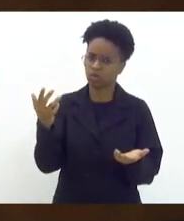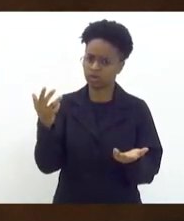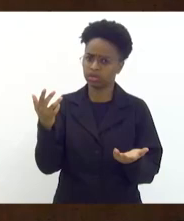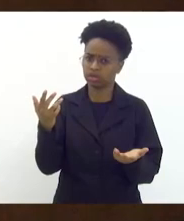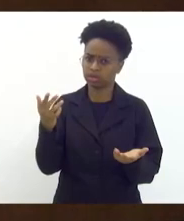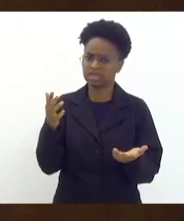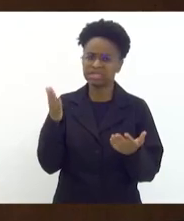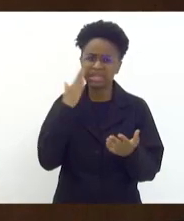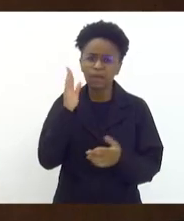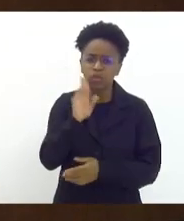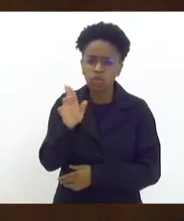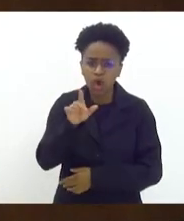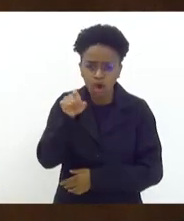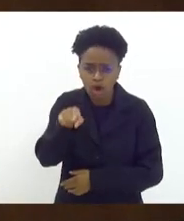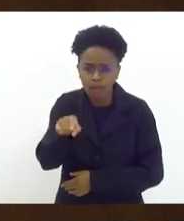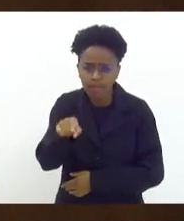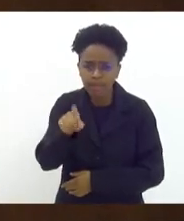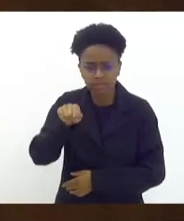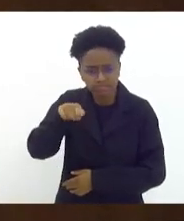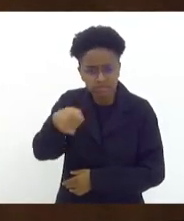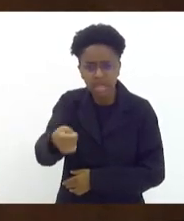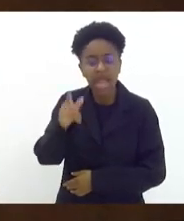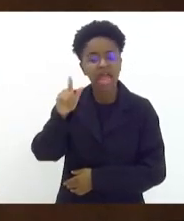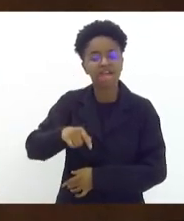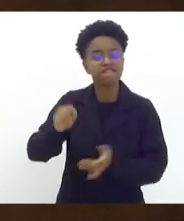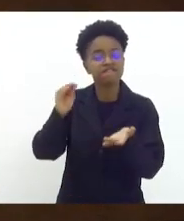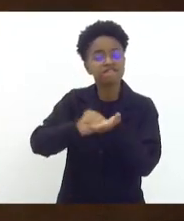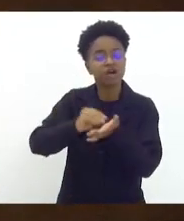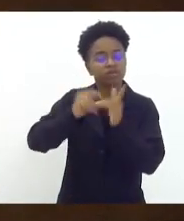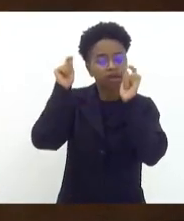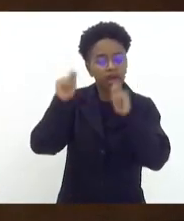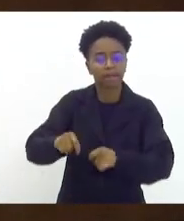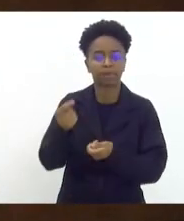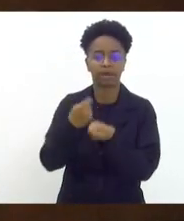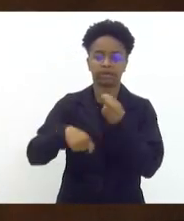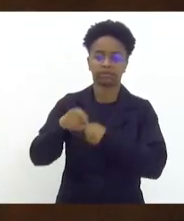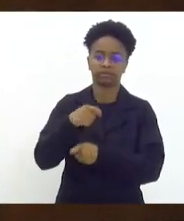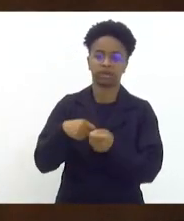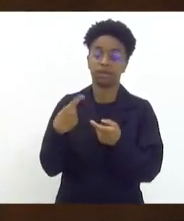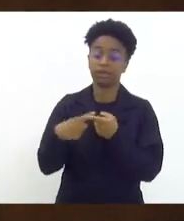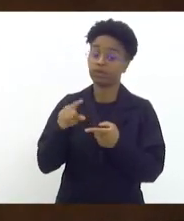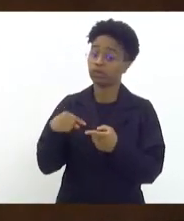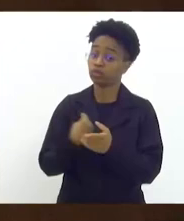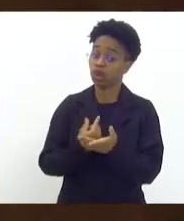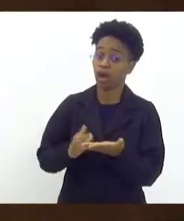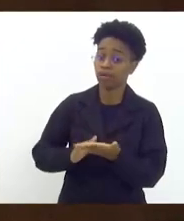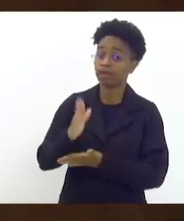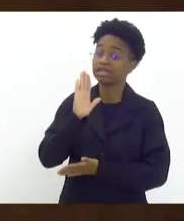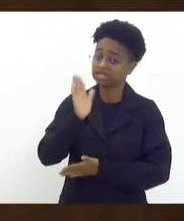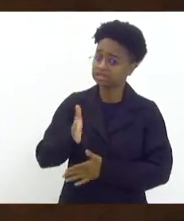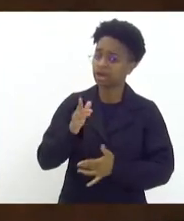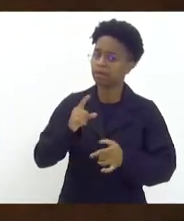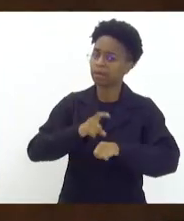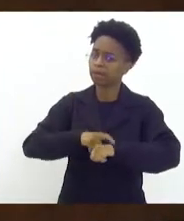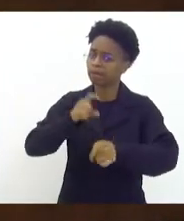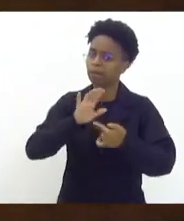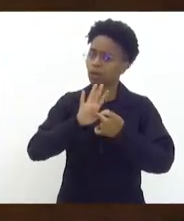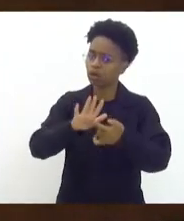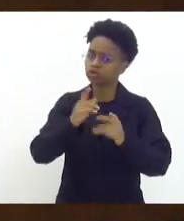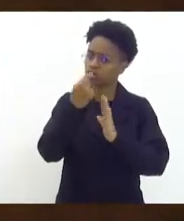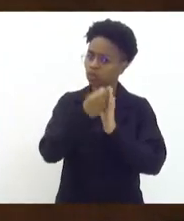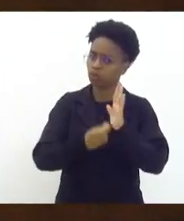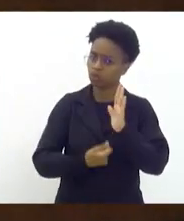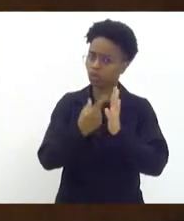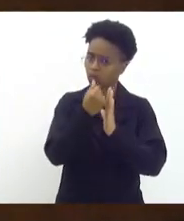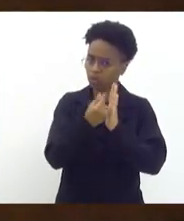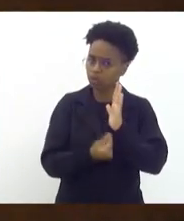disso incompetência incompetência administrativa porque quando nós aprovamos já estava previsto no orçamento Então